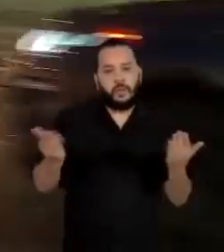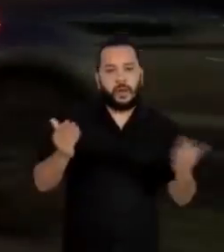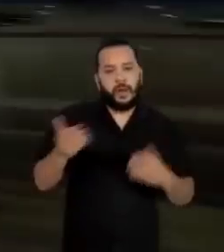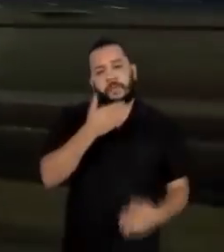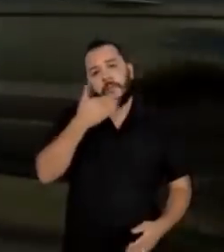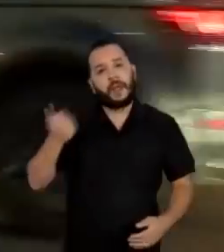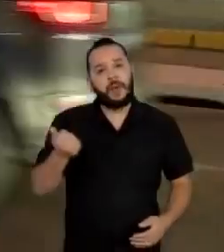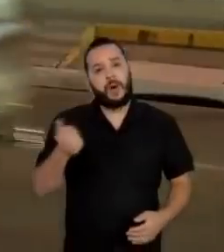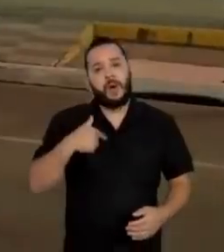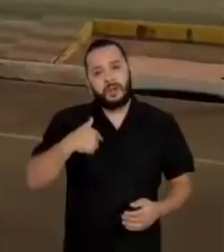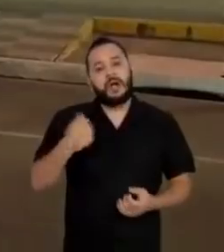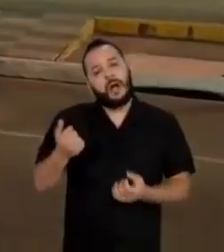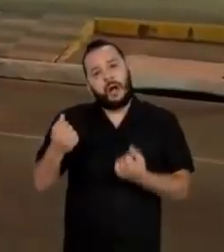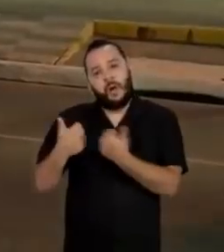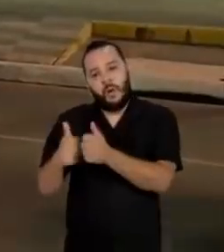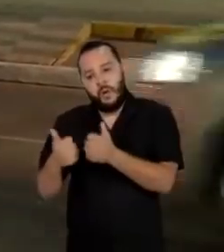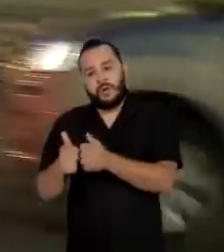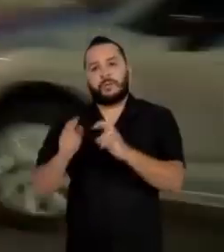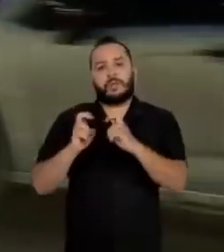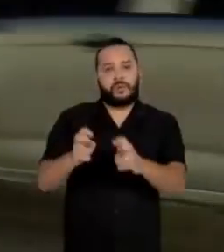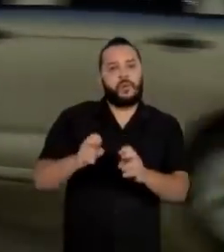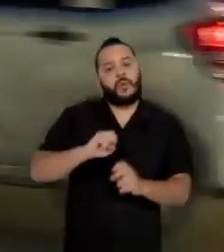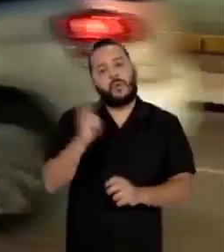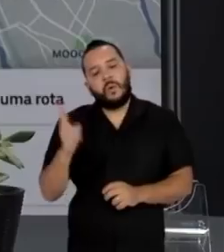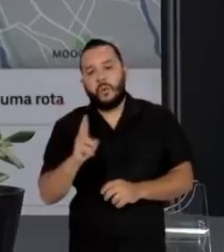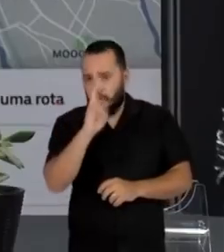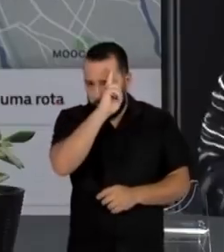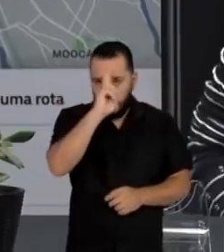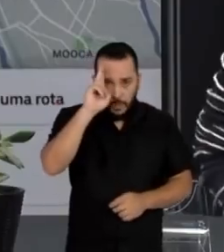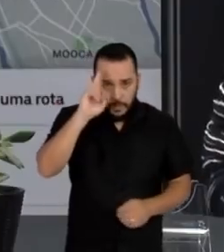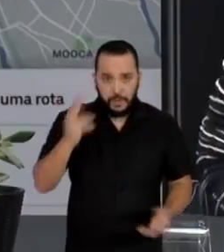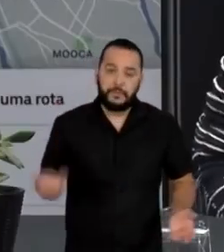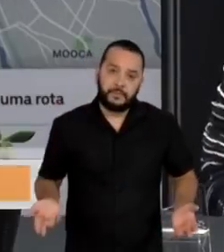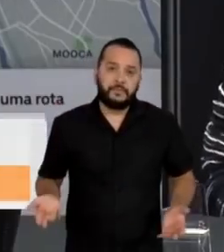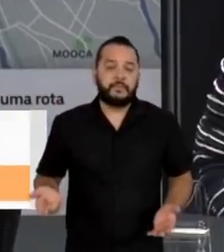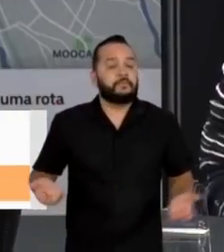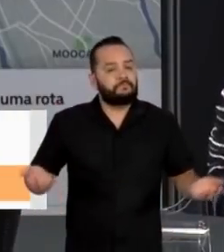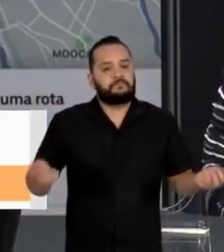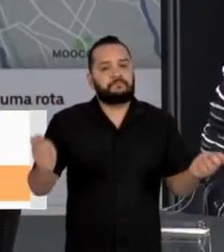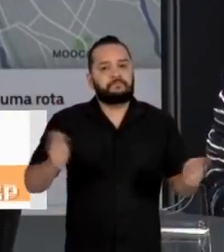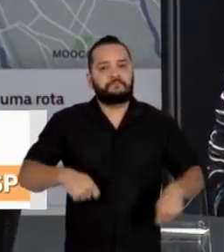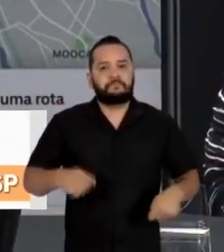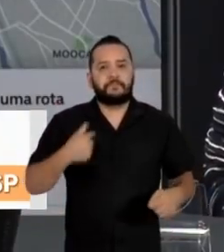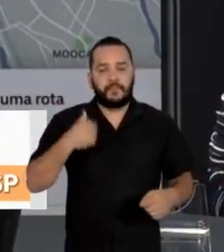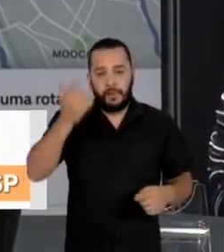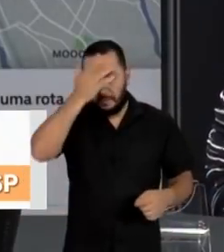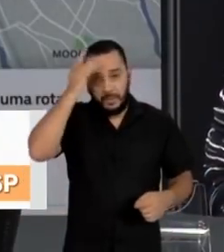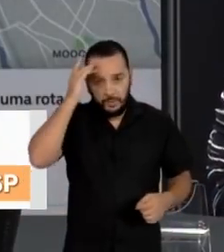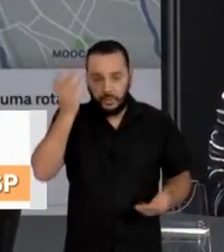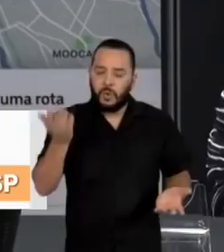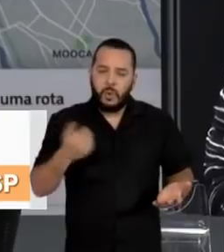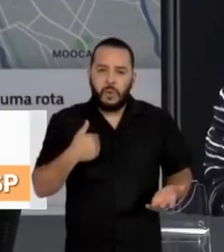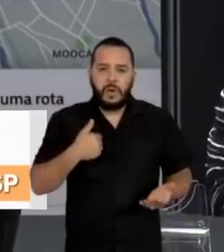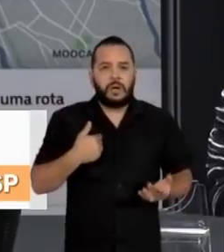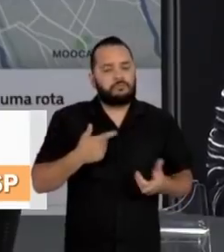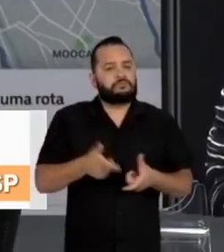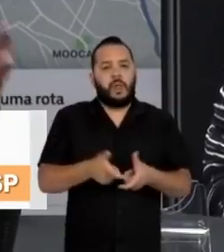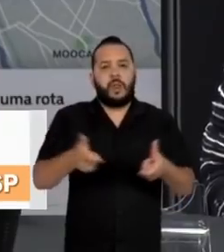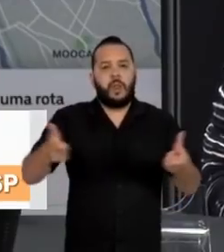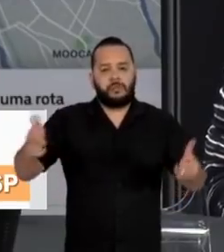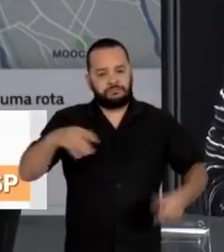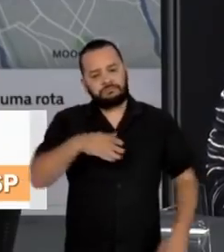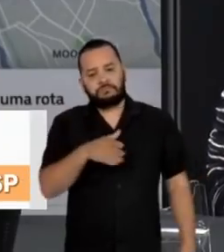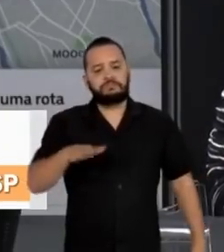região metropolitana. É um desejo de levar aos seus usuários, aos cidadãos de uma forma ampla,